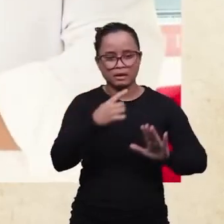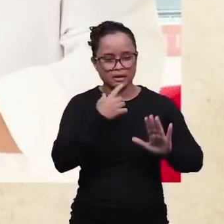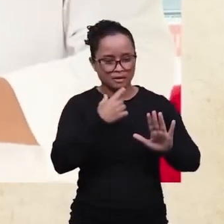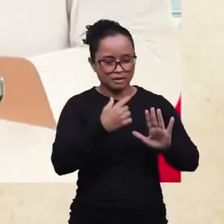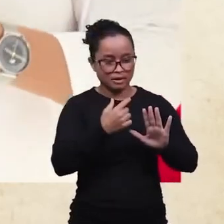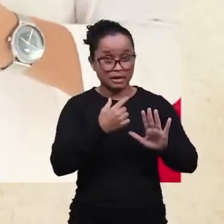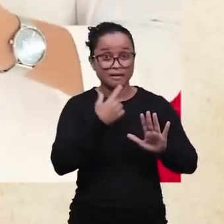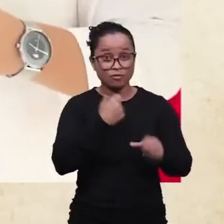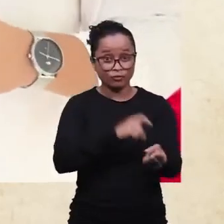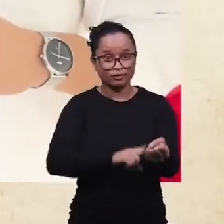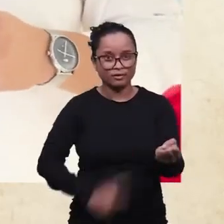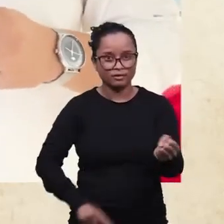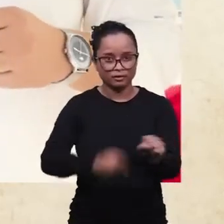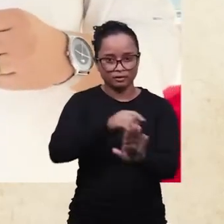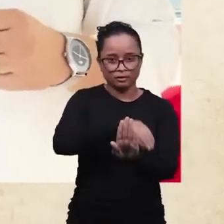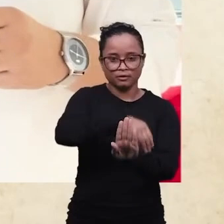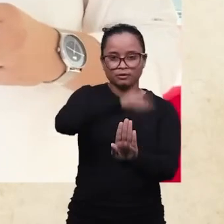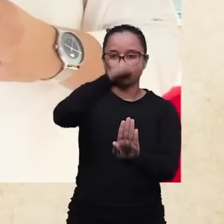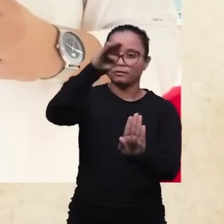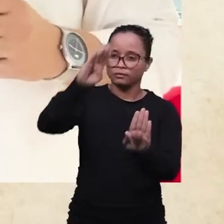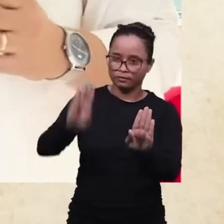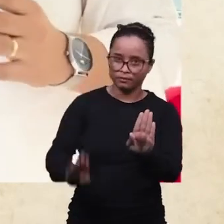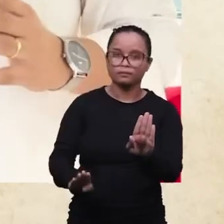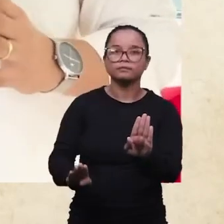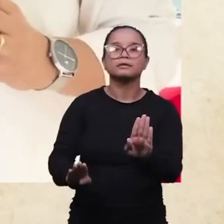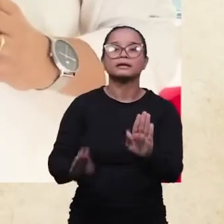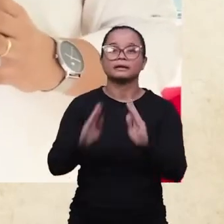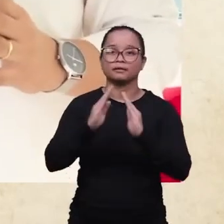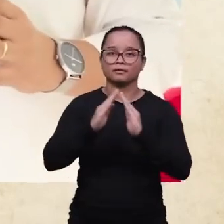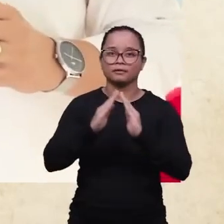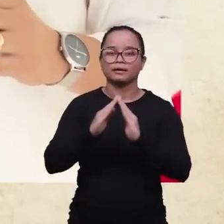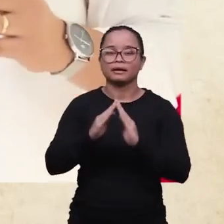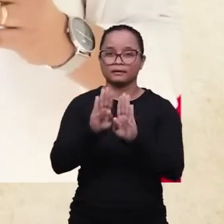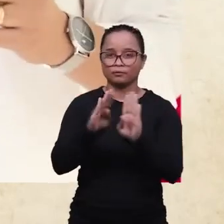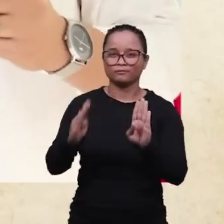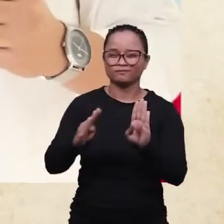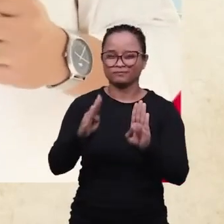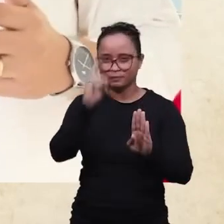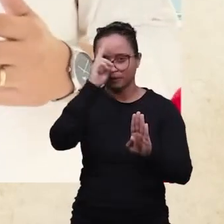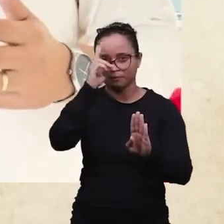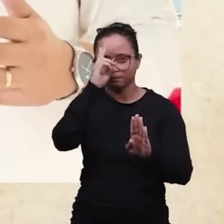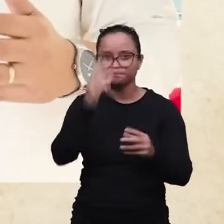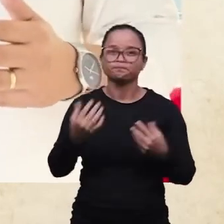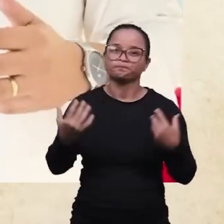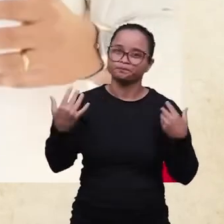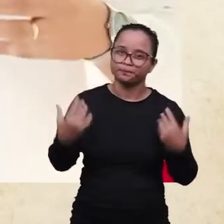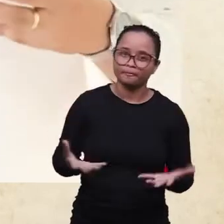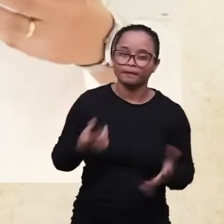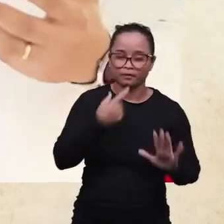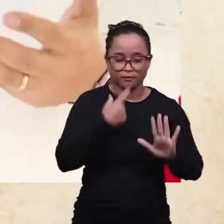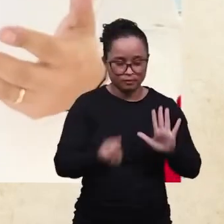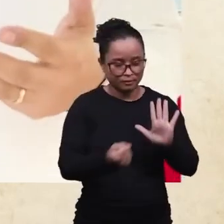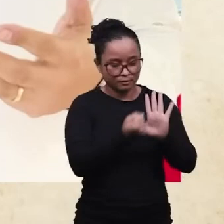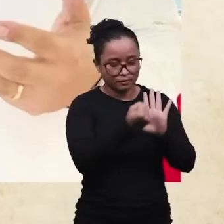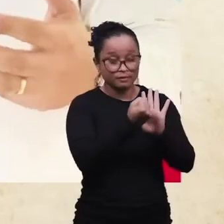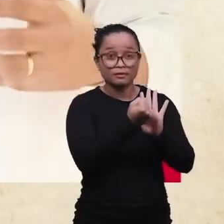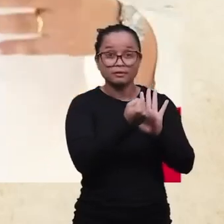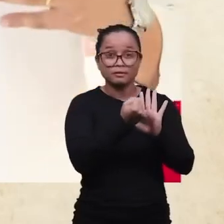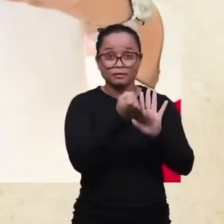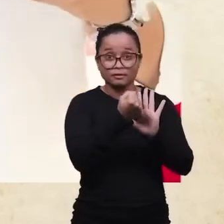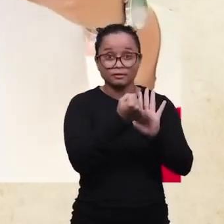um tinha que tomar do sangue e passar nas portas de suas casas. Eles seriam guardados. Tome do